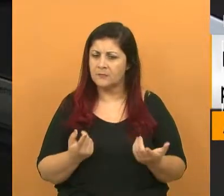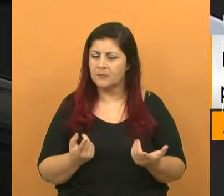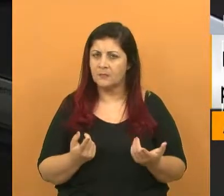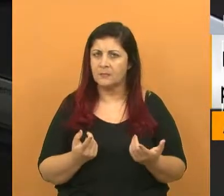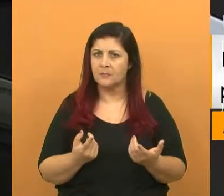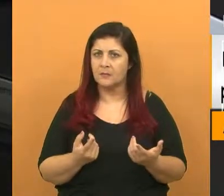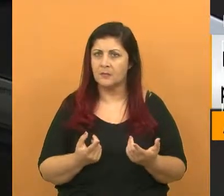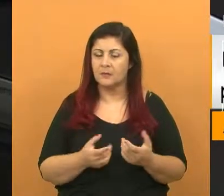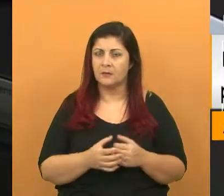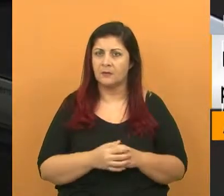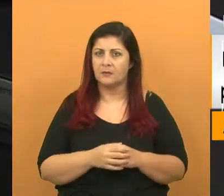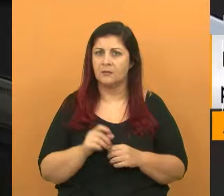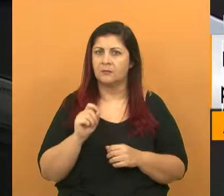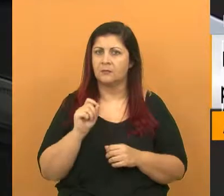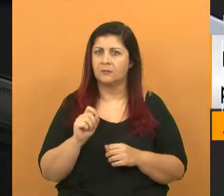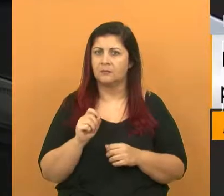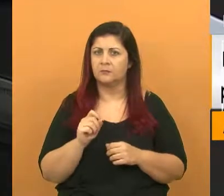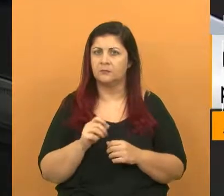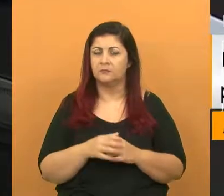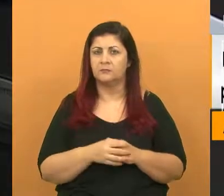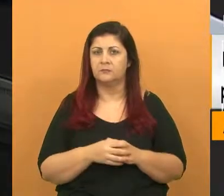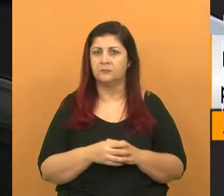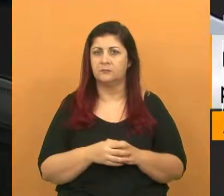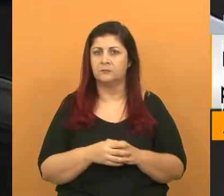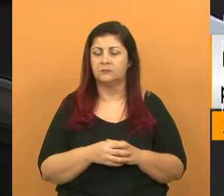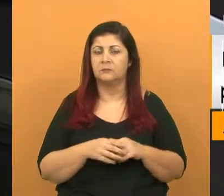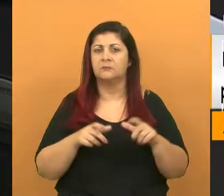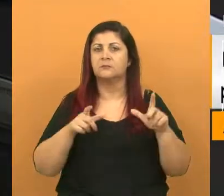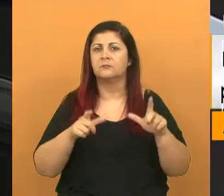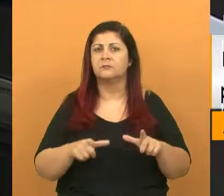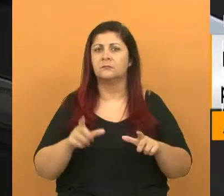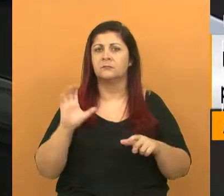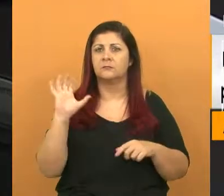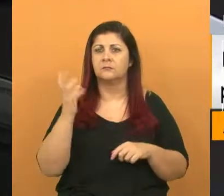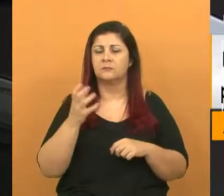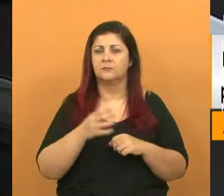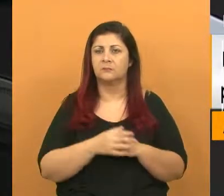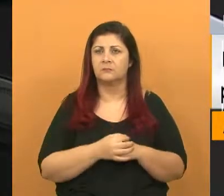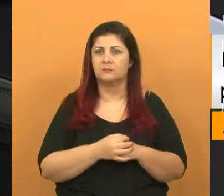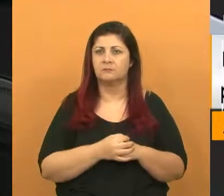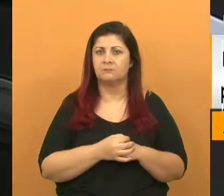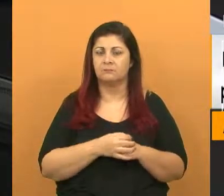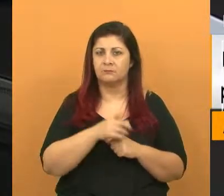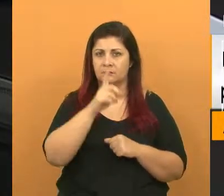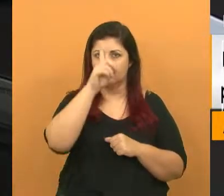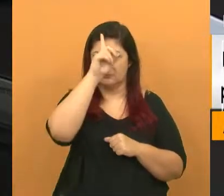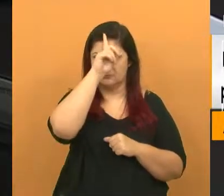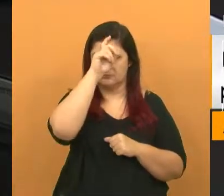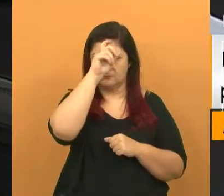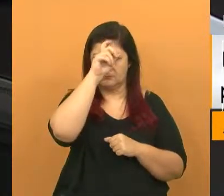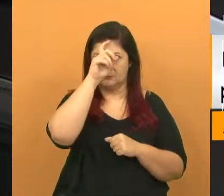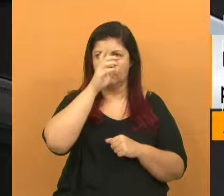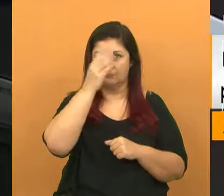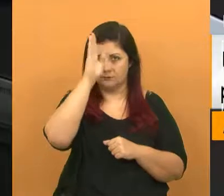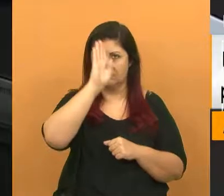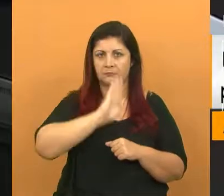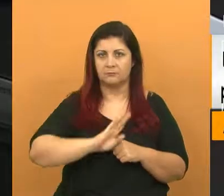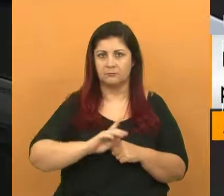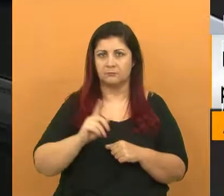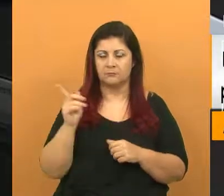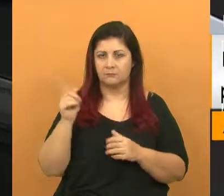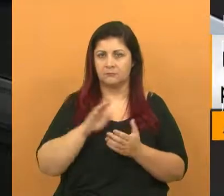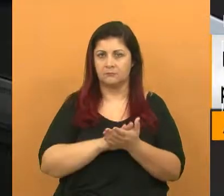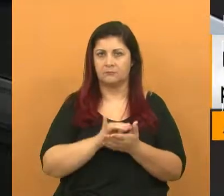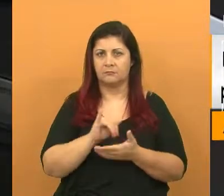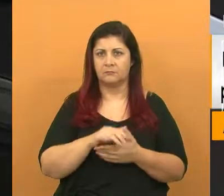que, aonde ocorreu os fatos? Na Santa Casa. Isso eu já comentei aqui,